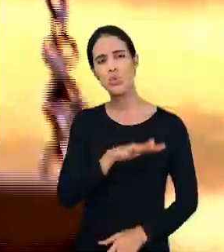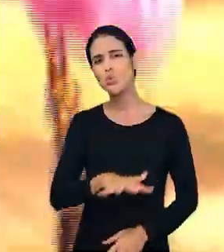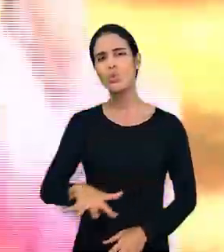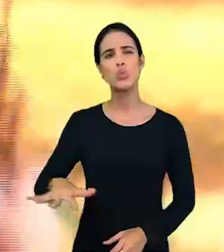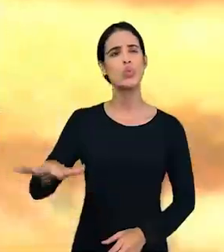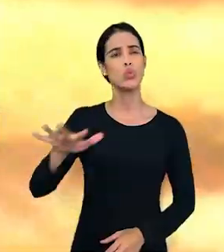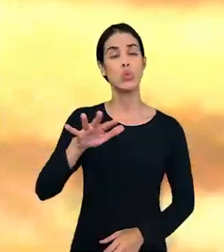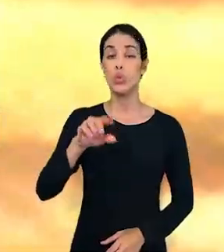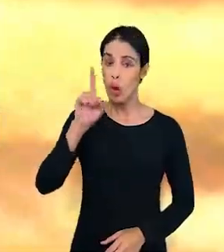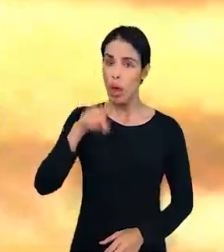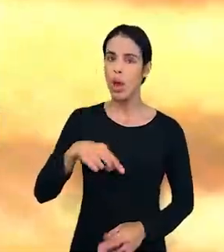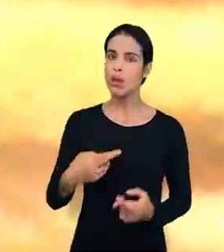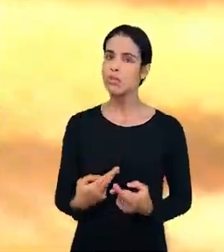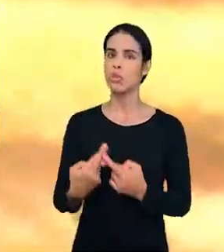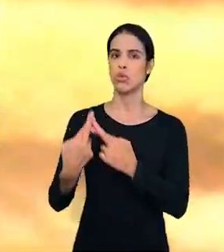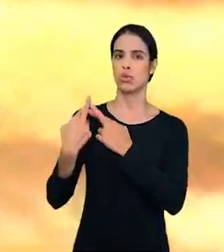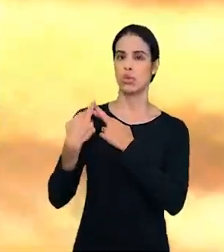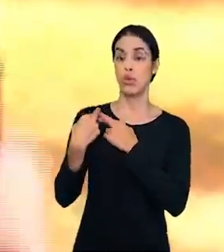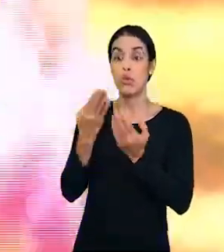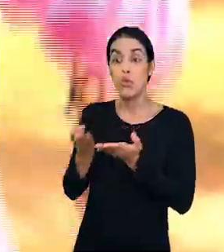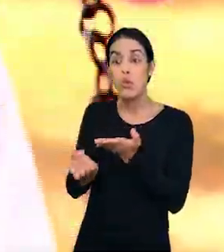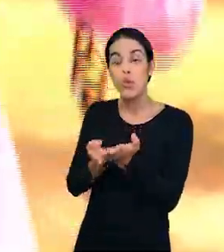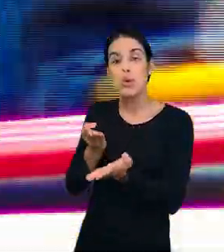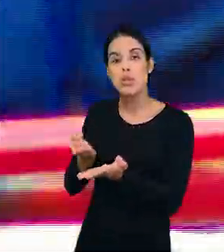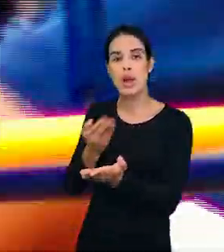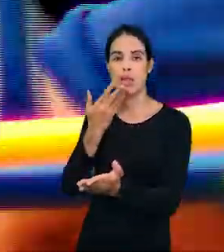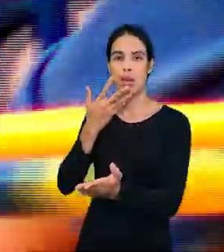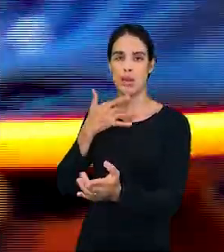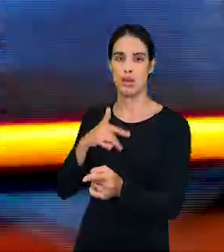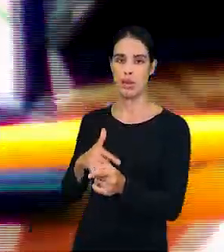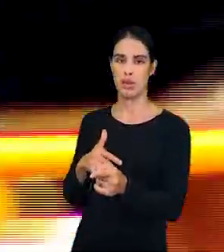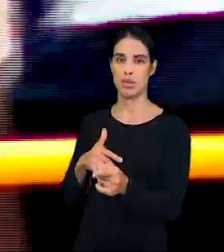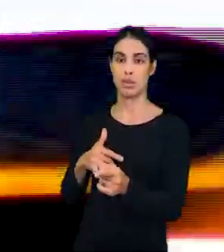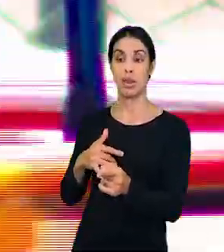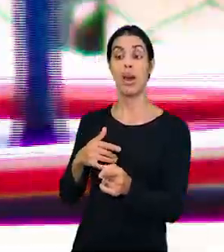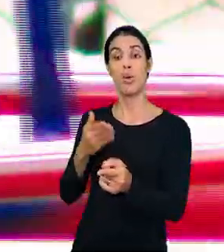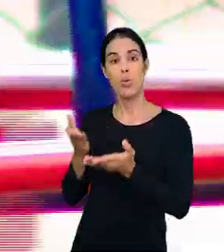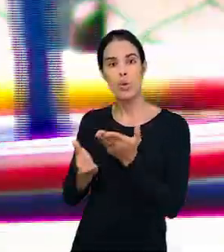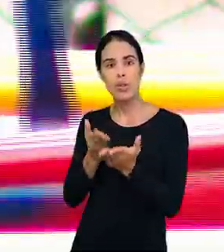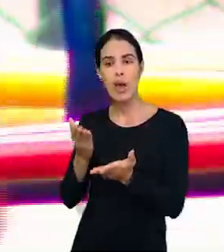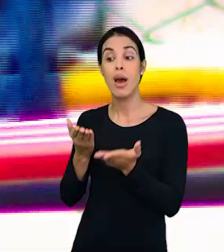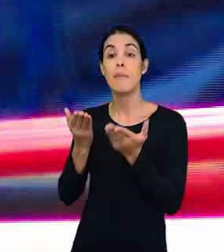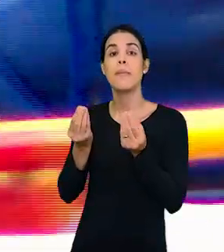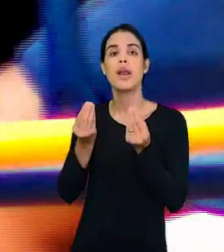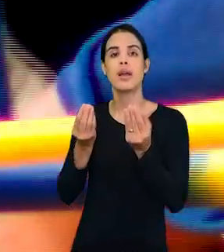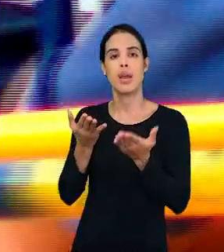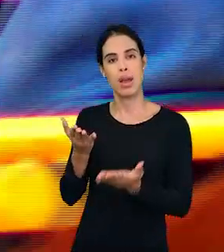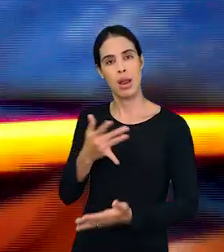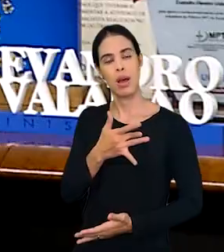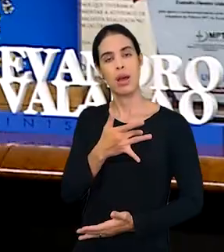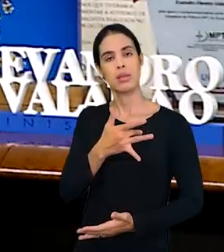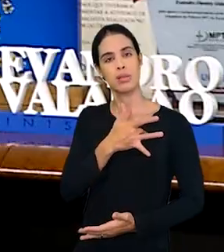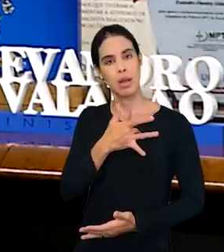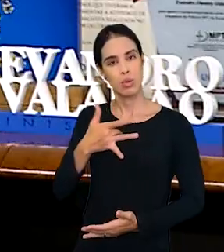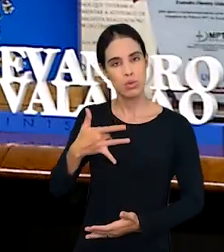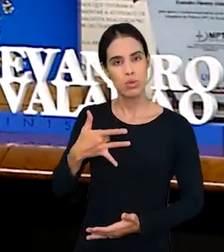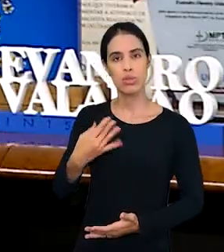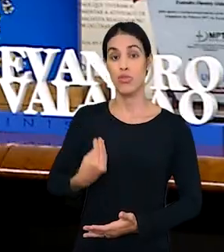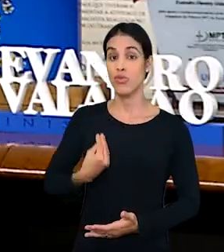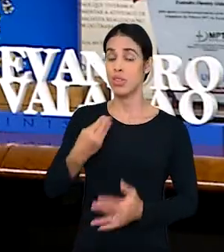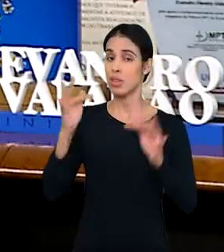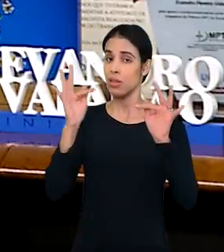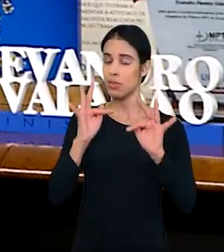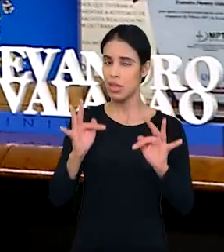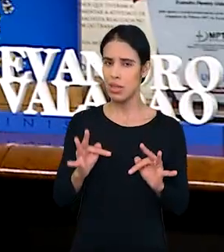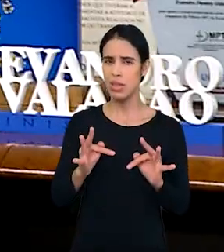nós, dar às nossas crianças uma vida saudável e uma vida feliz, né? E combater todas